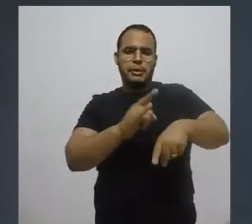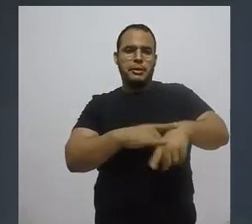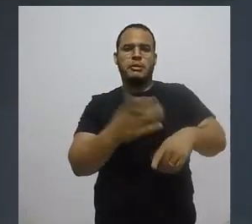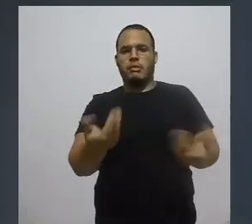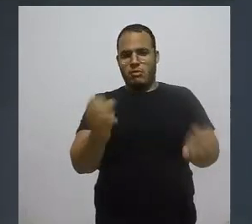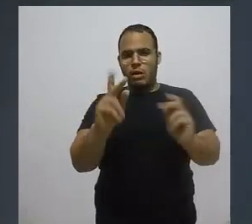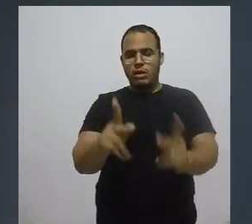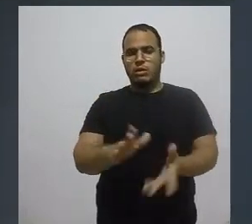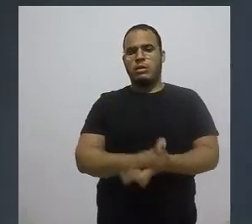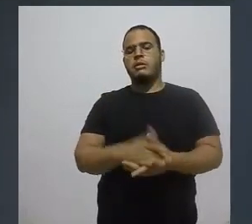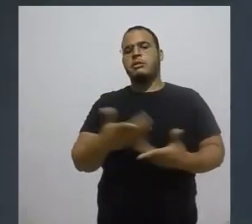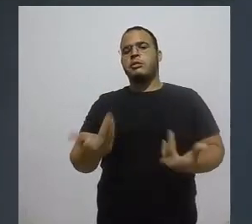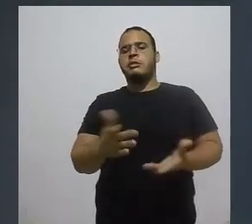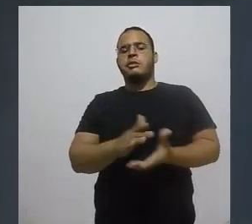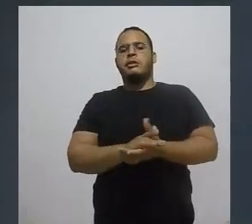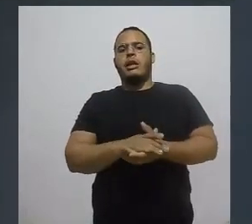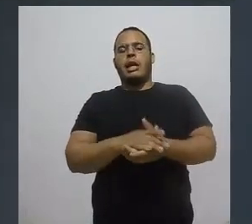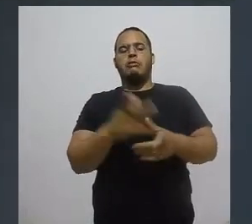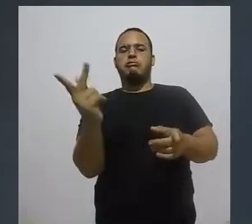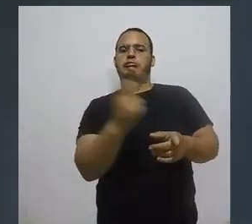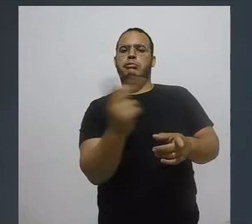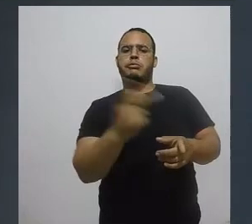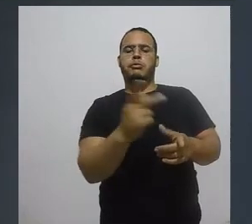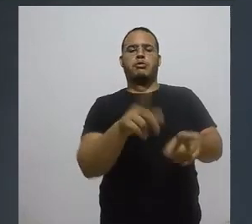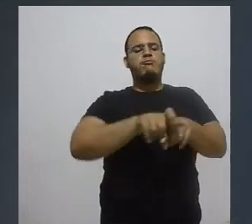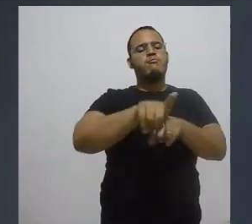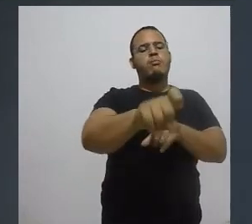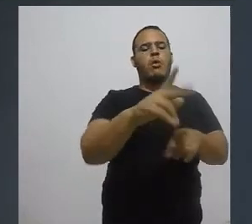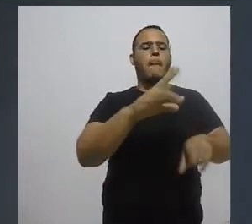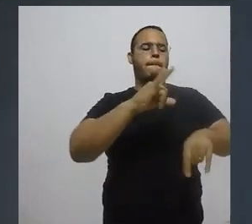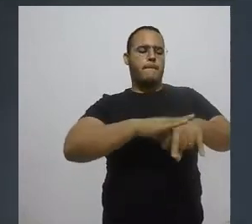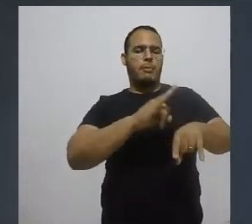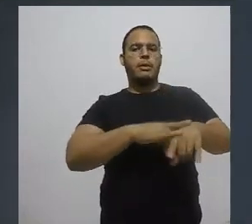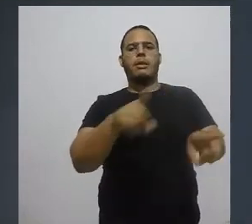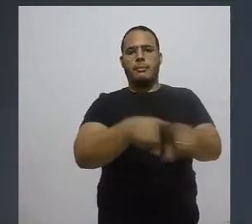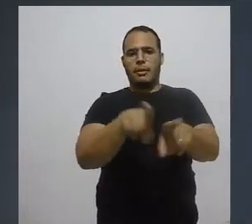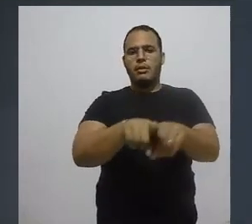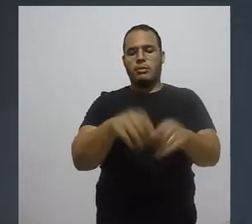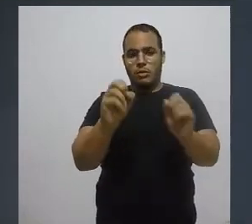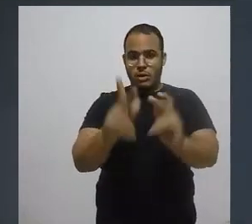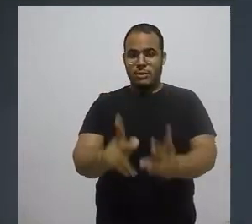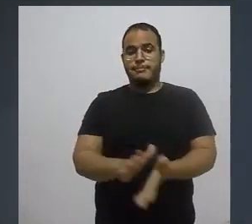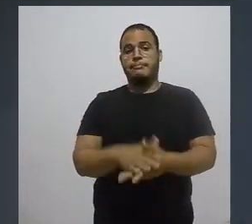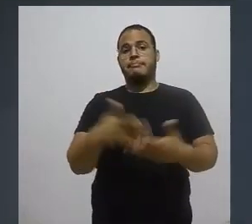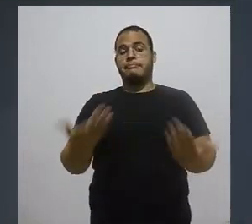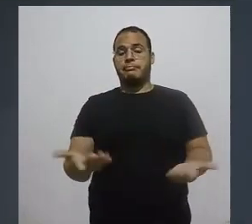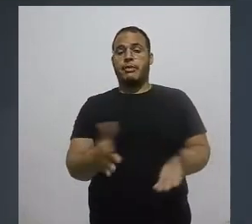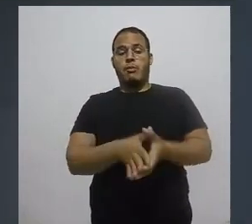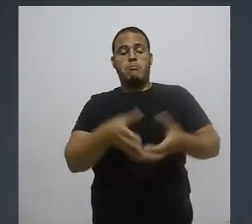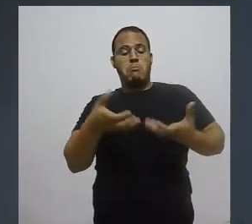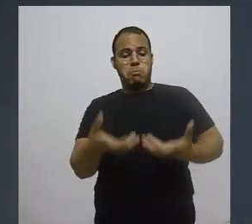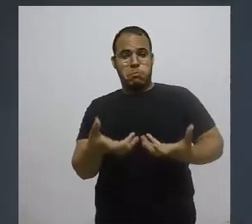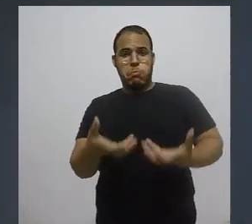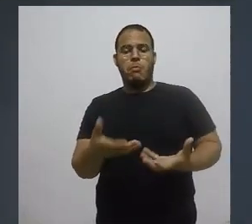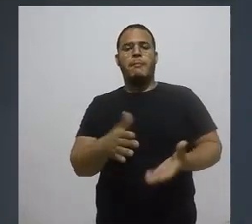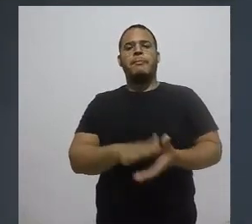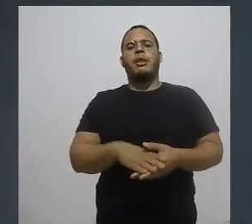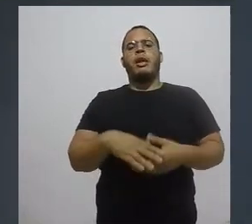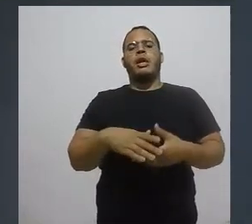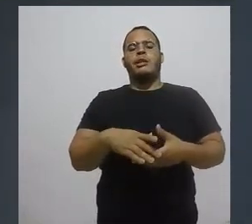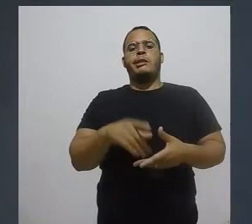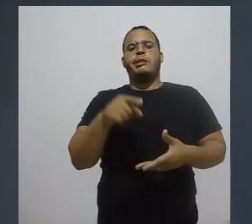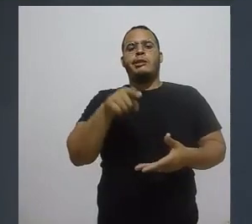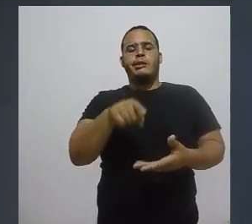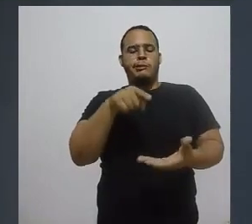urina. Mas é interessante lembrar que essas duas passagens não acontecem ao mesmo tempo. E também a gente vai ter aqui o saco escrotal, que é o tecido onde